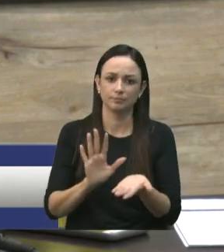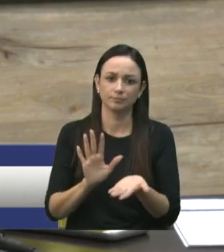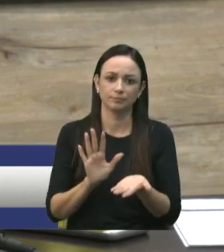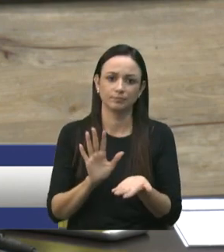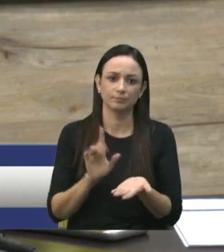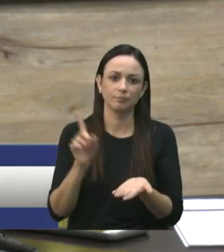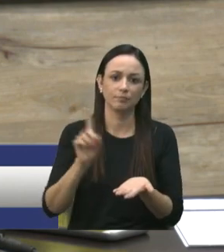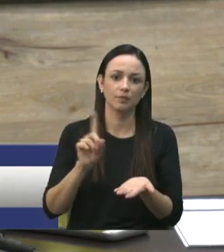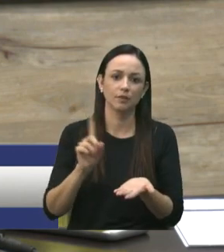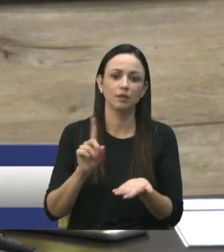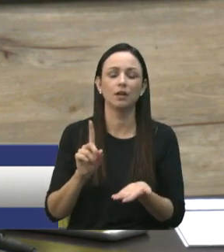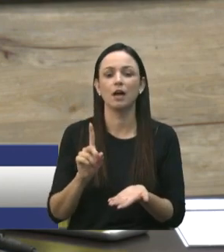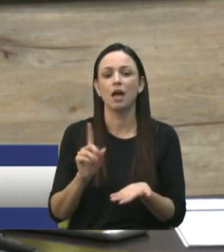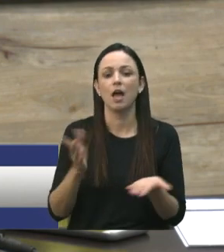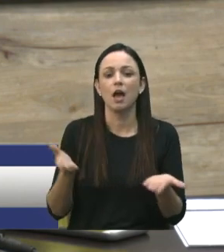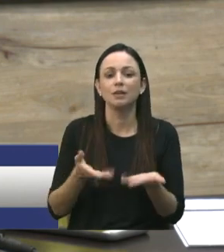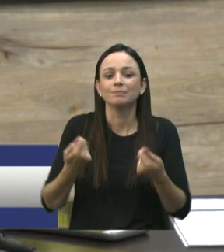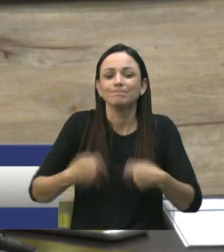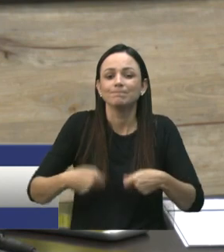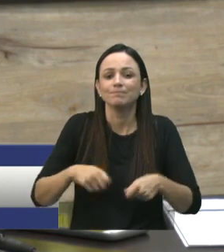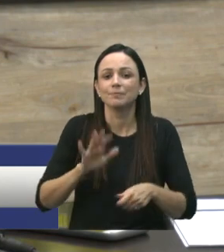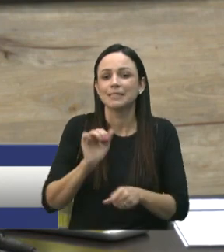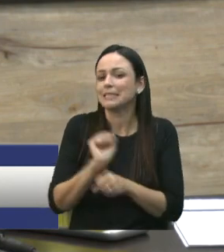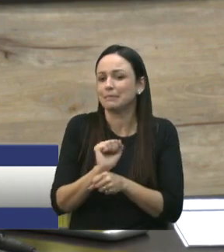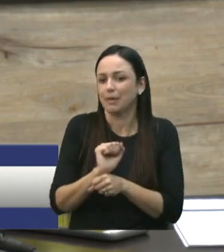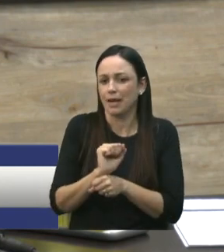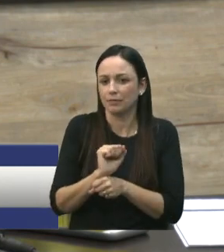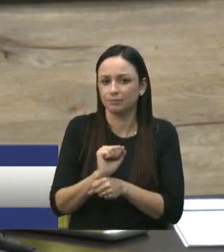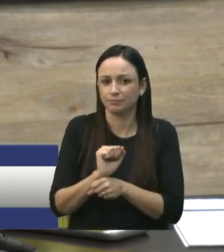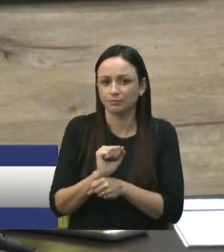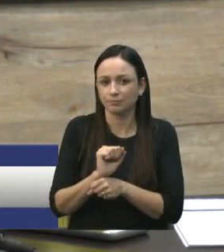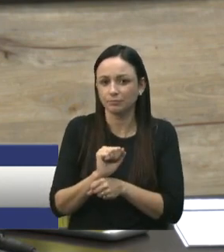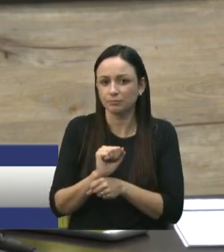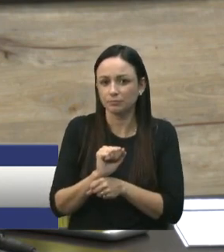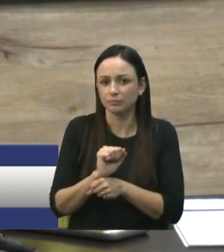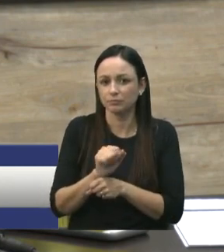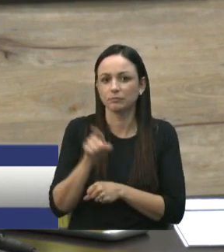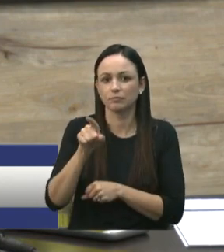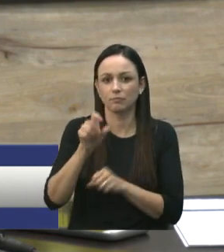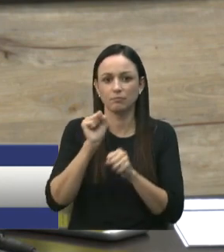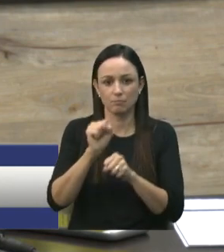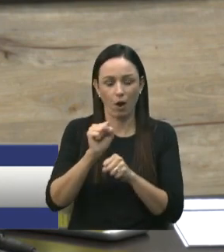não necessariamente ele precisa esperar. Os senhores podem procurar os